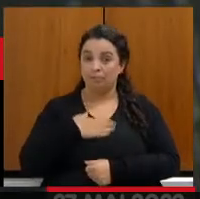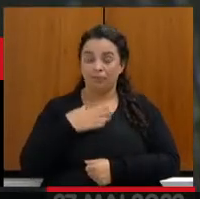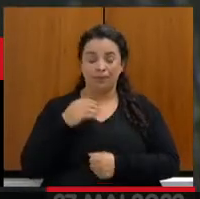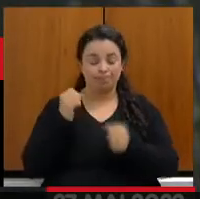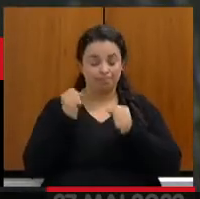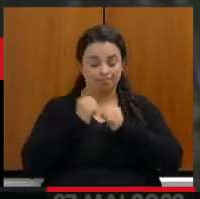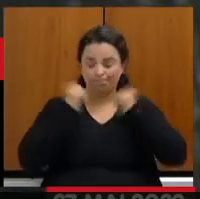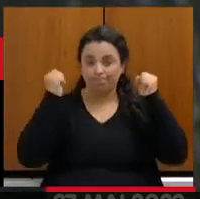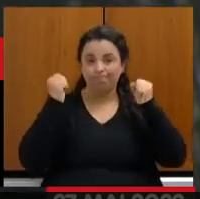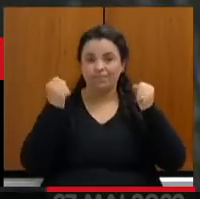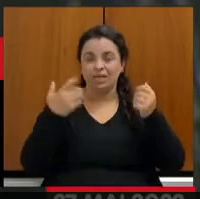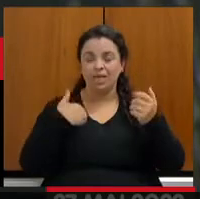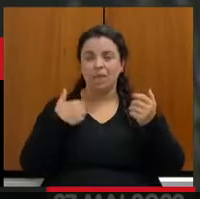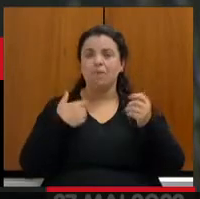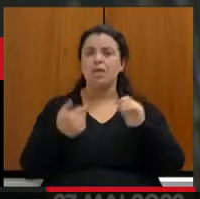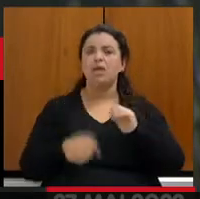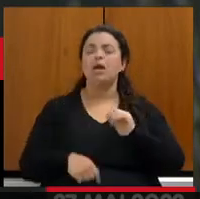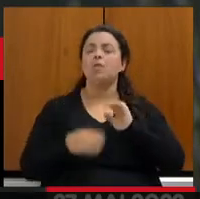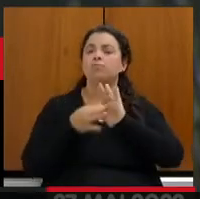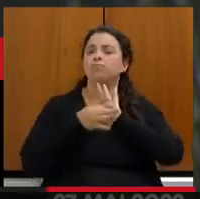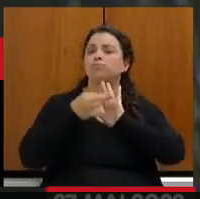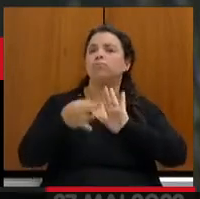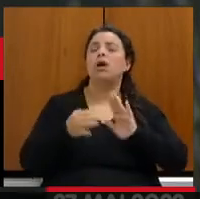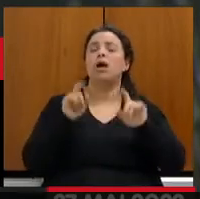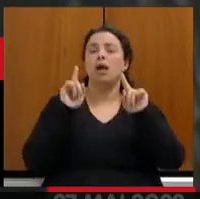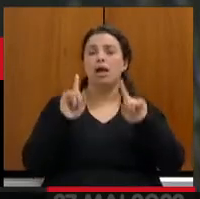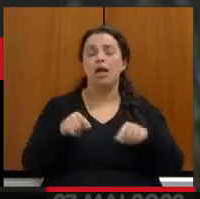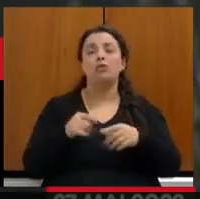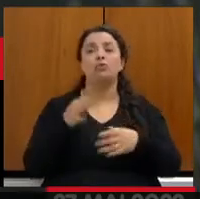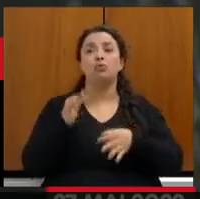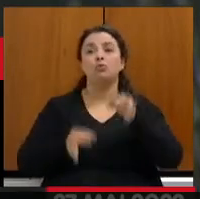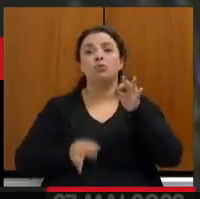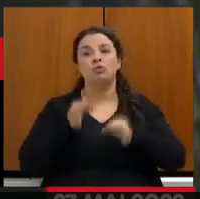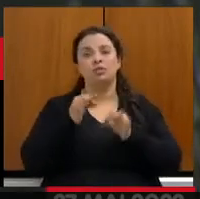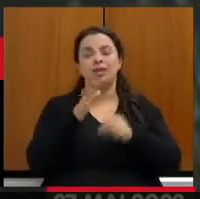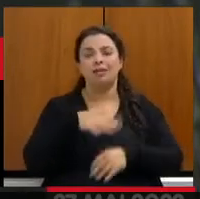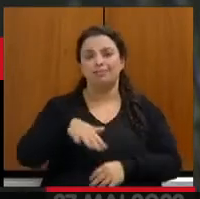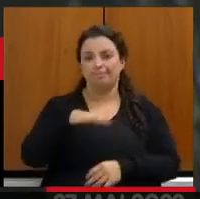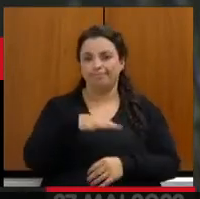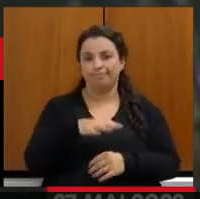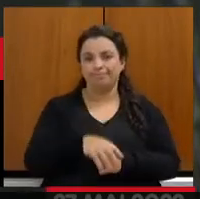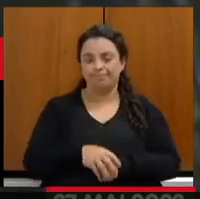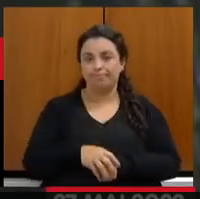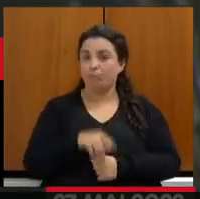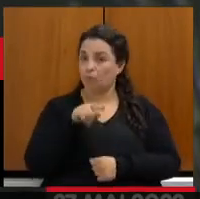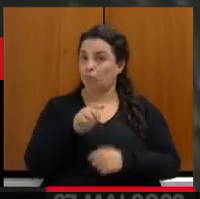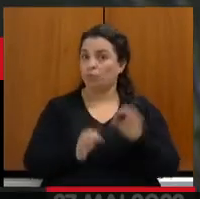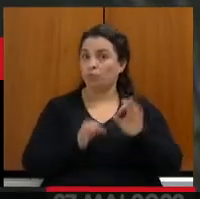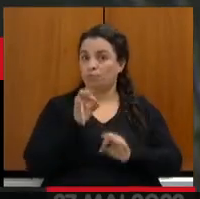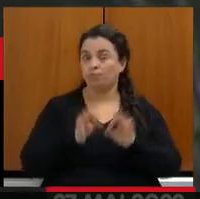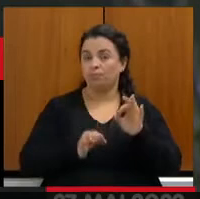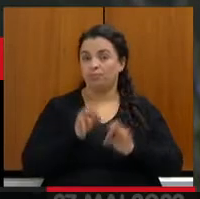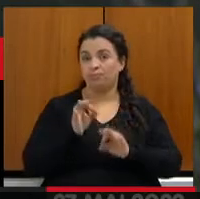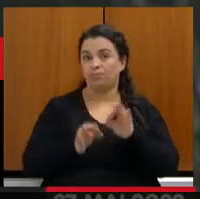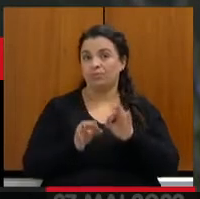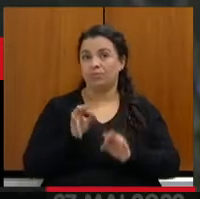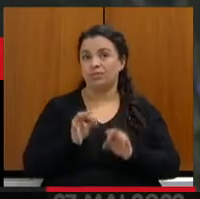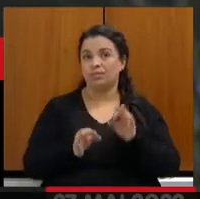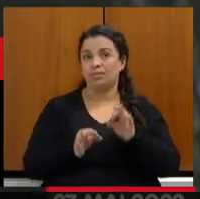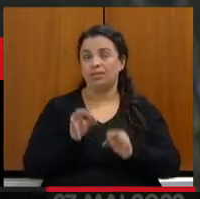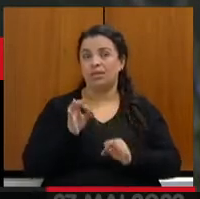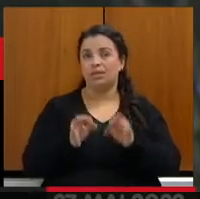aqui e manifestação vai sobre o judiciário enquanto judiciário ratificar A